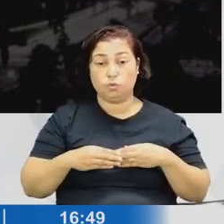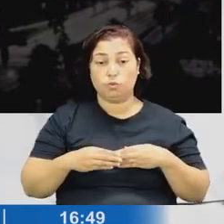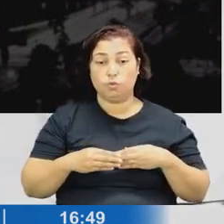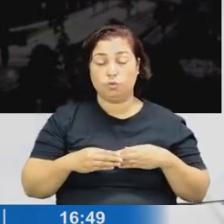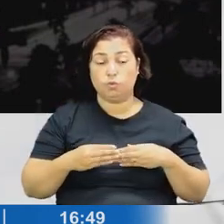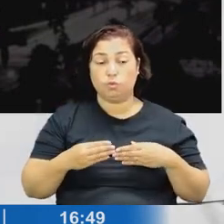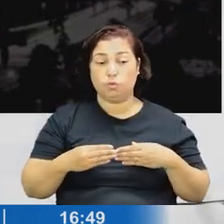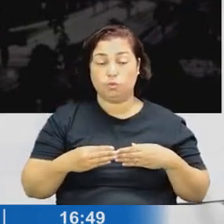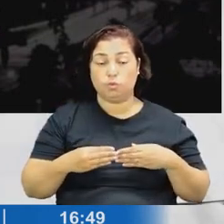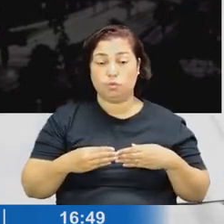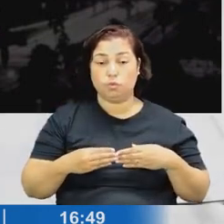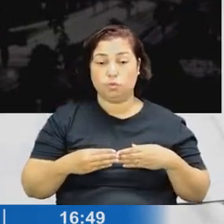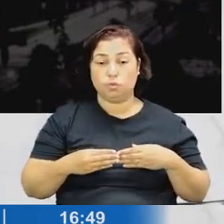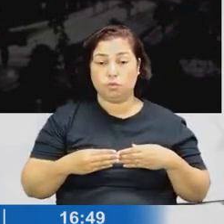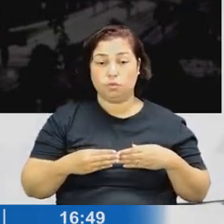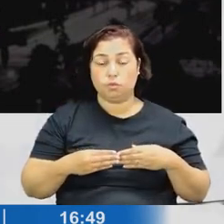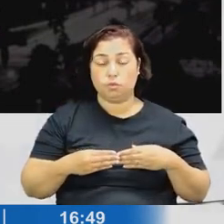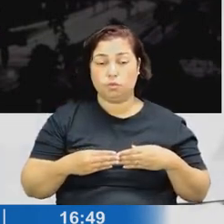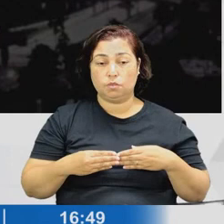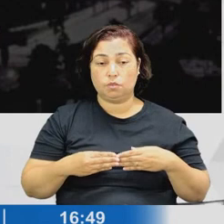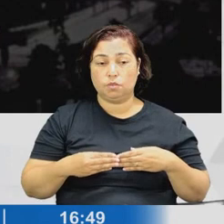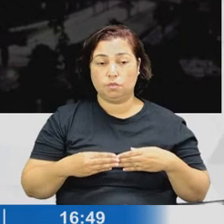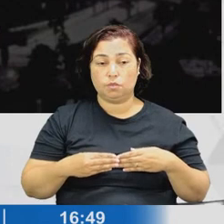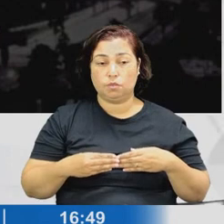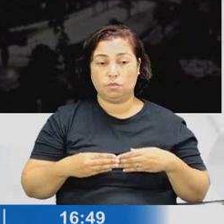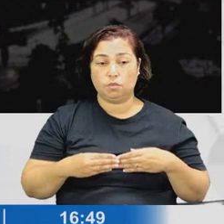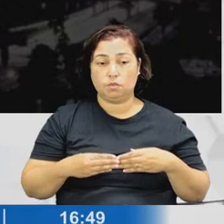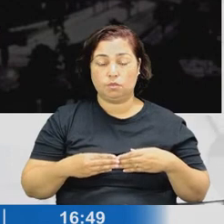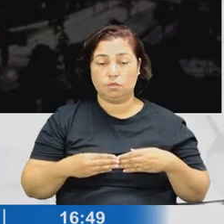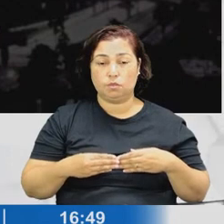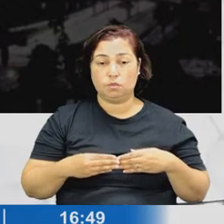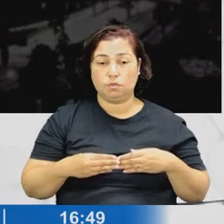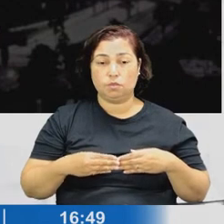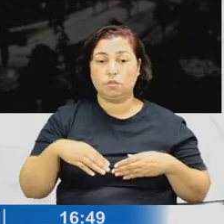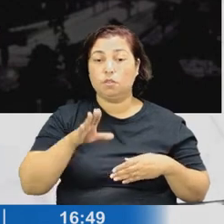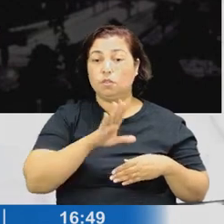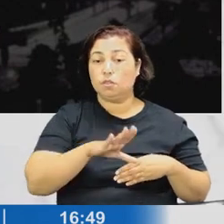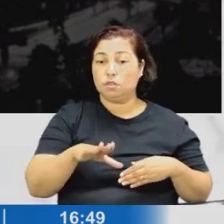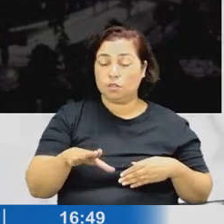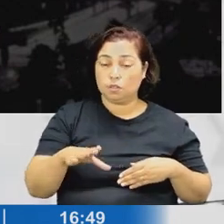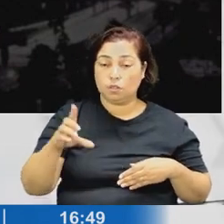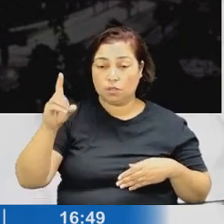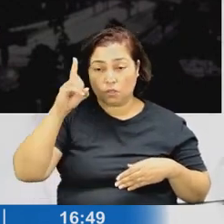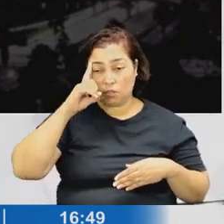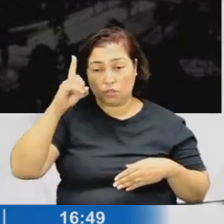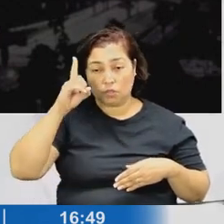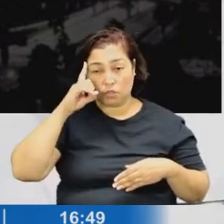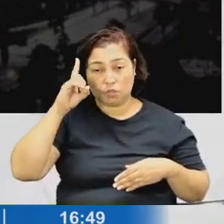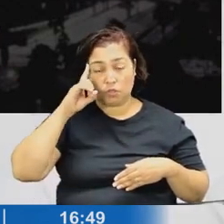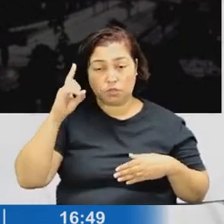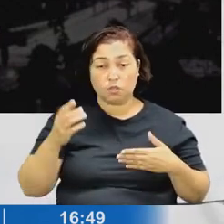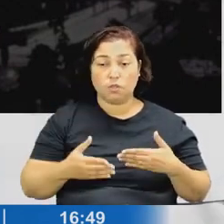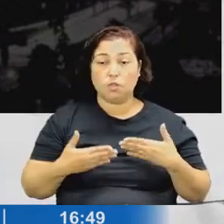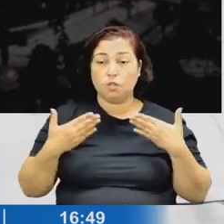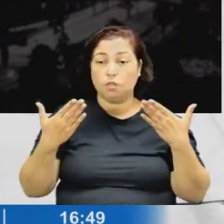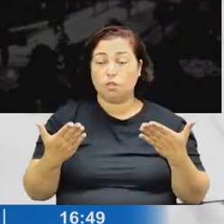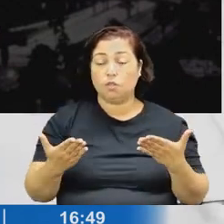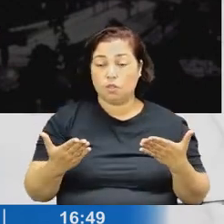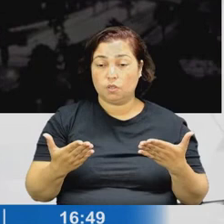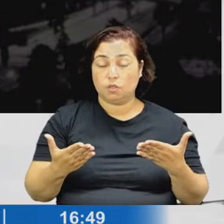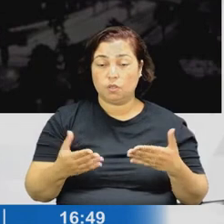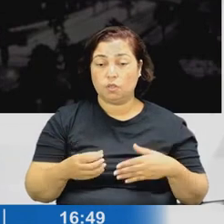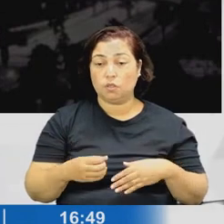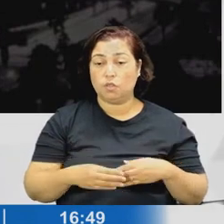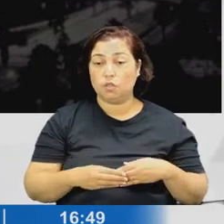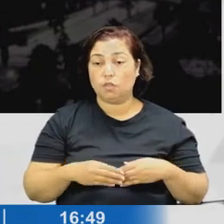abaixo do necessário do evento criança anterior dia a dia ali ó protagonista traz uma leveza igual o Obama